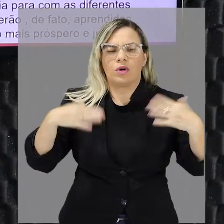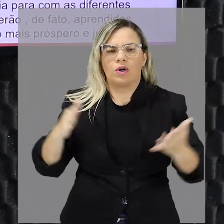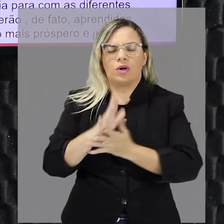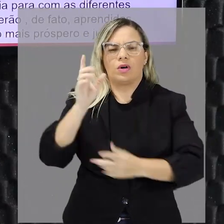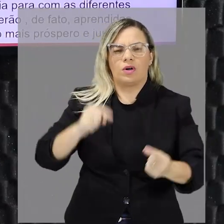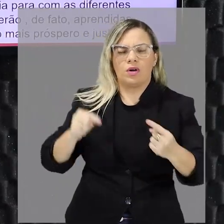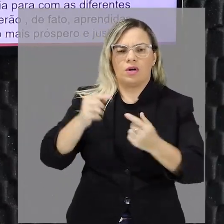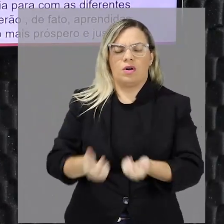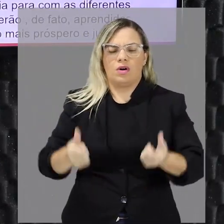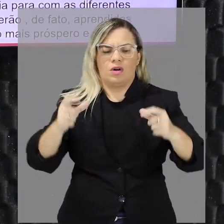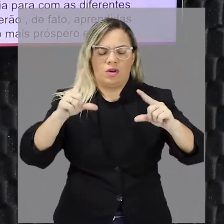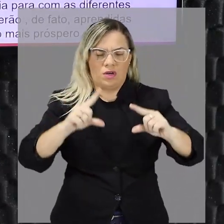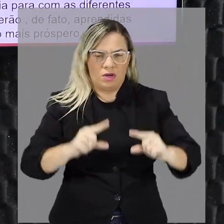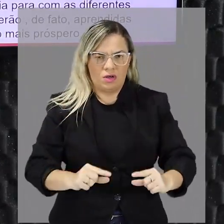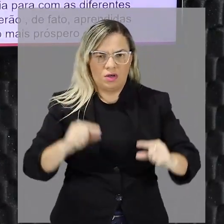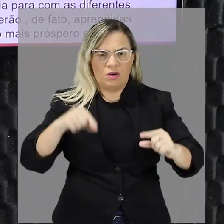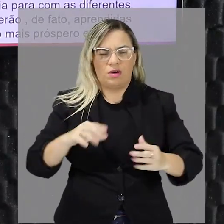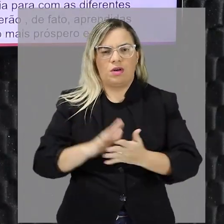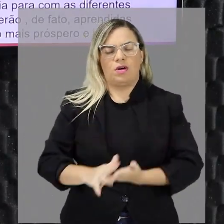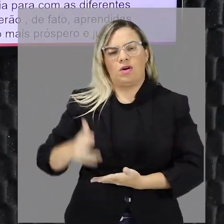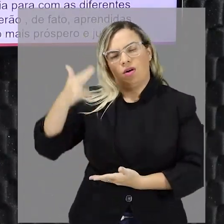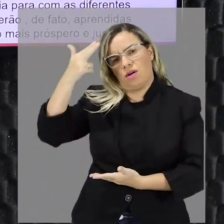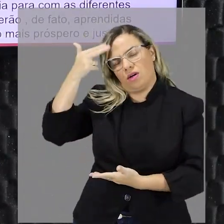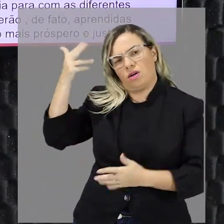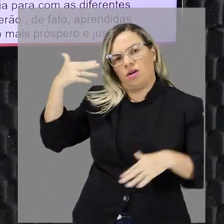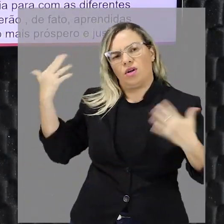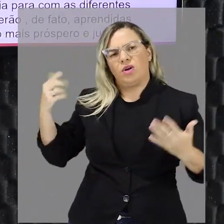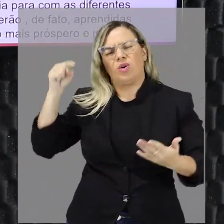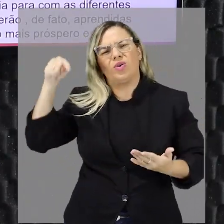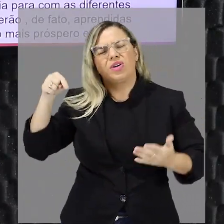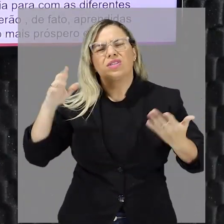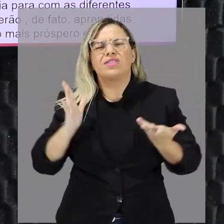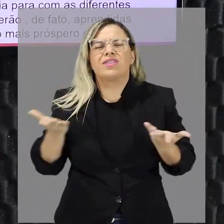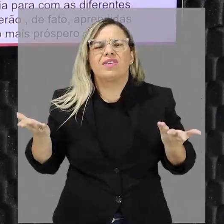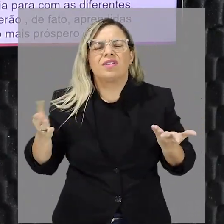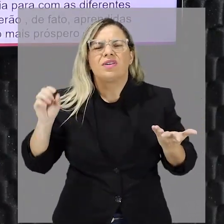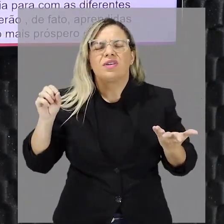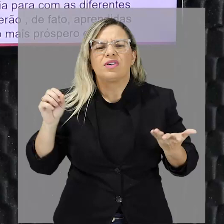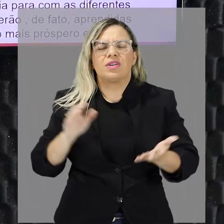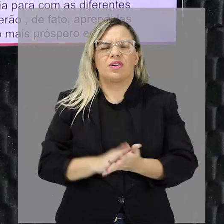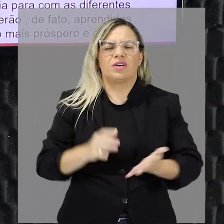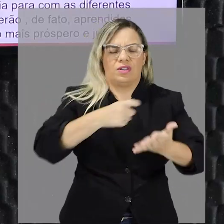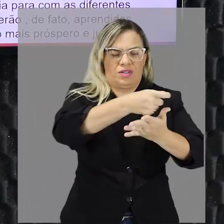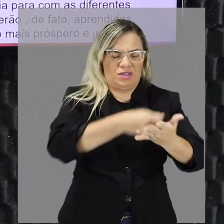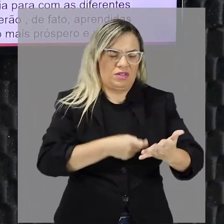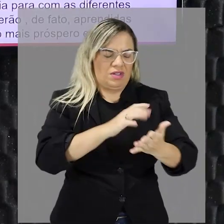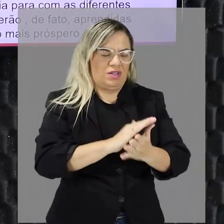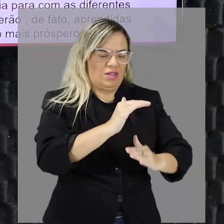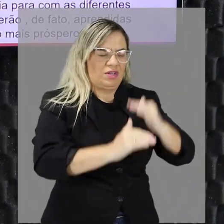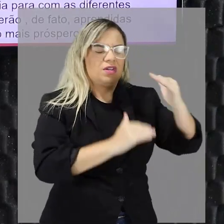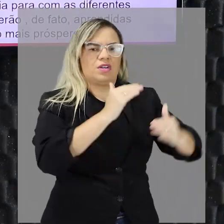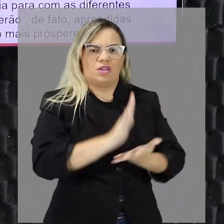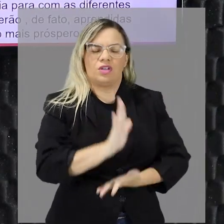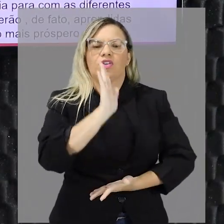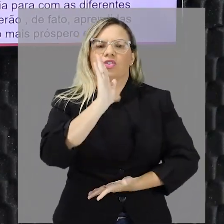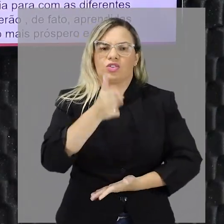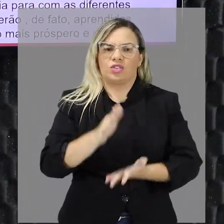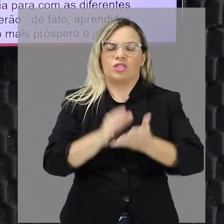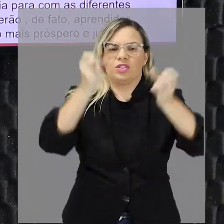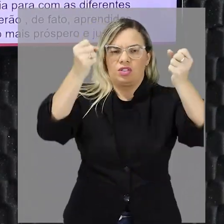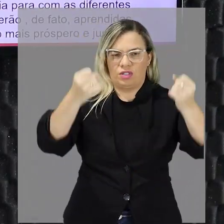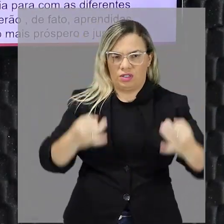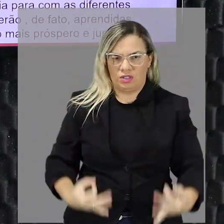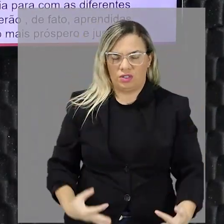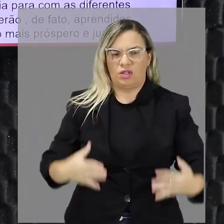de enfraquecer os estigmas, né? O que são esses estigmas? Lá no texto do desenvolvimento ele já fala sobre essa questão